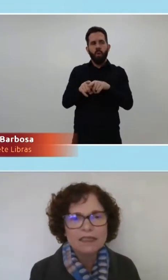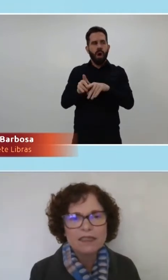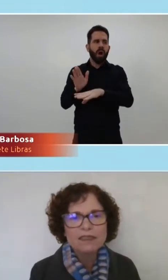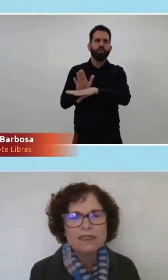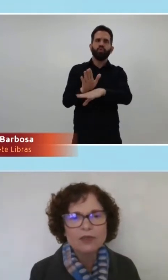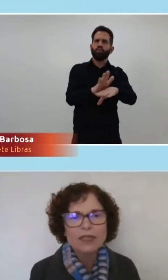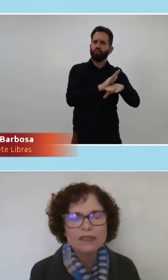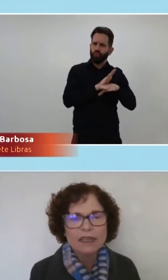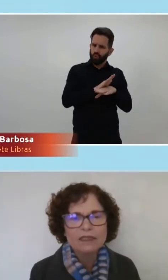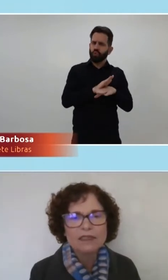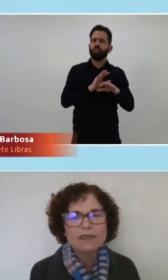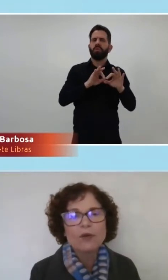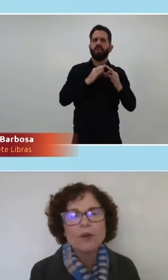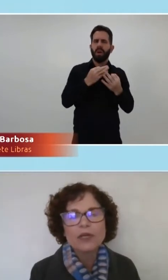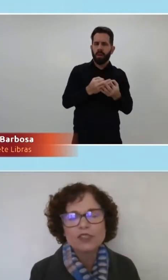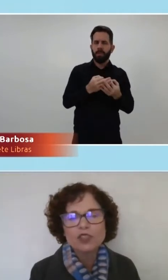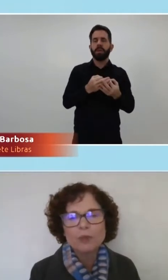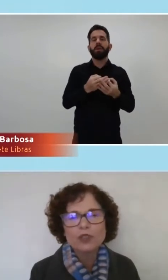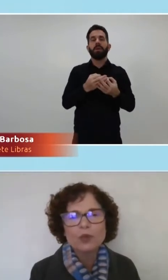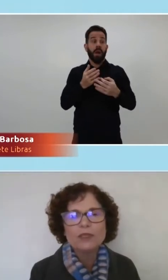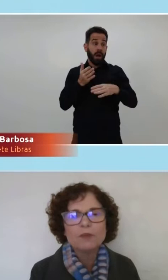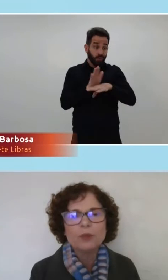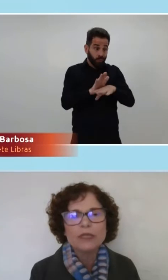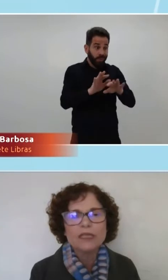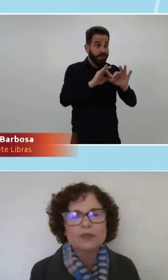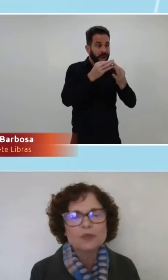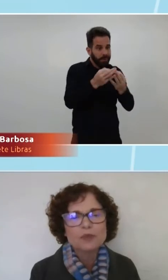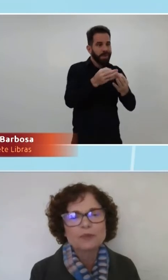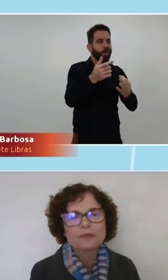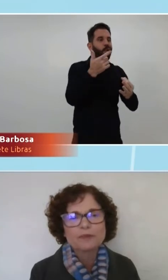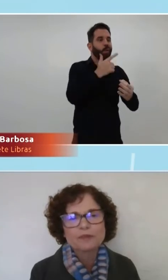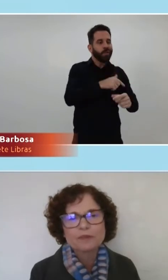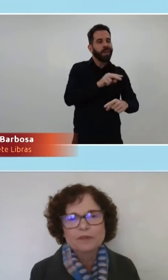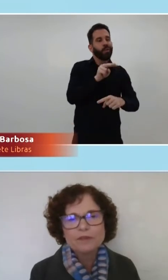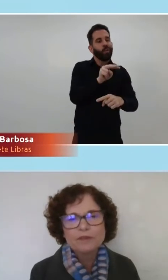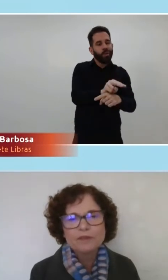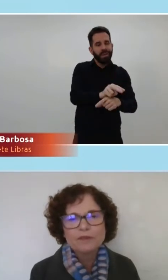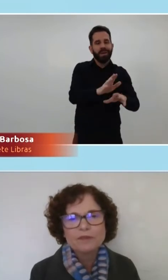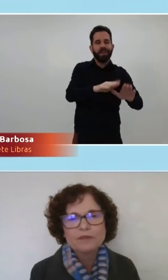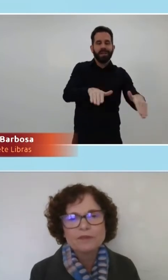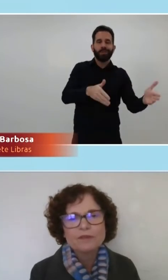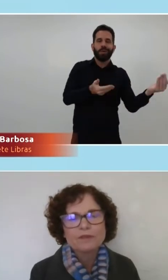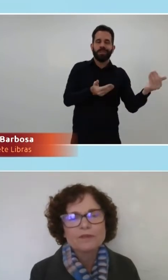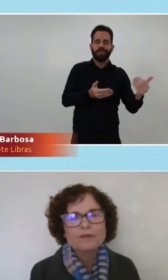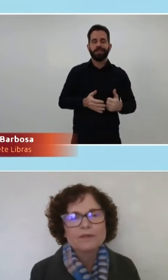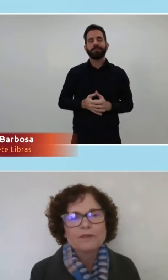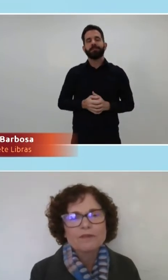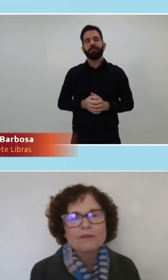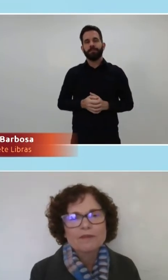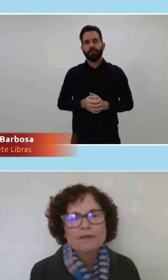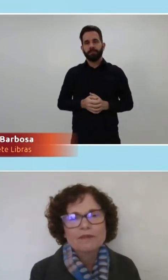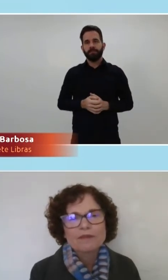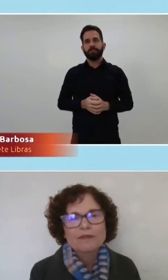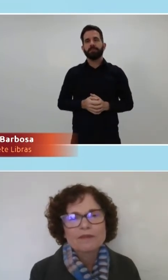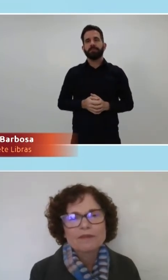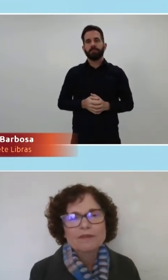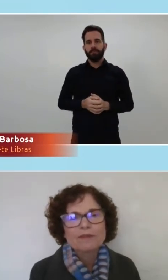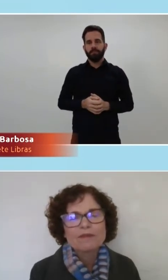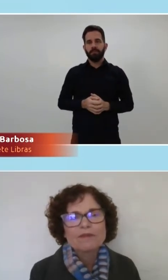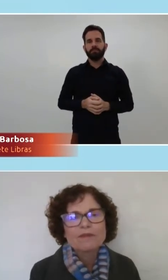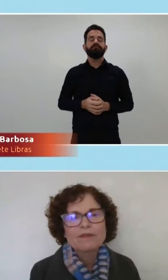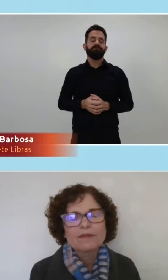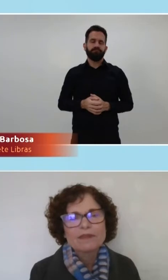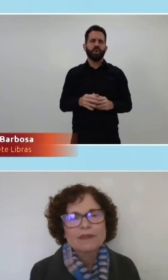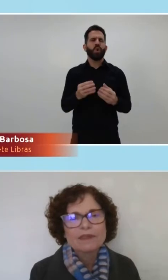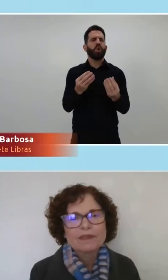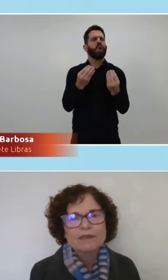cuidar das crianças e adolescentes. Então, como que a gente pode contribuir nisso? E como, Márcia? Como que a gente pode contribuir? Porque acho que